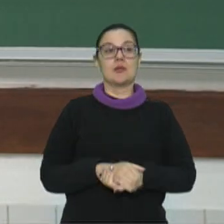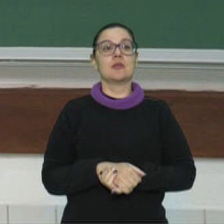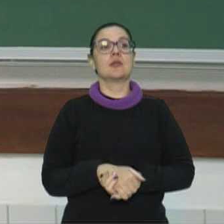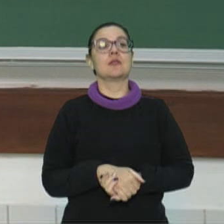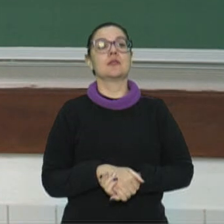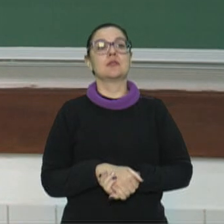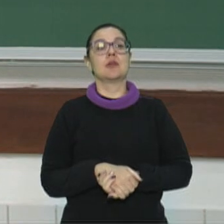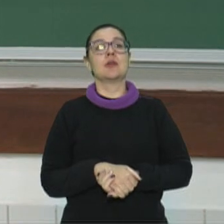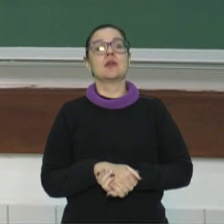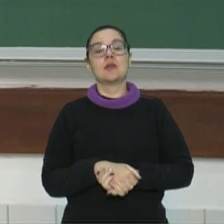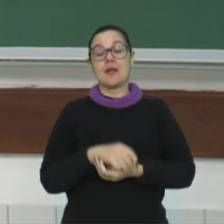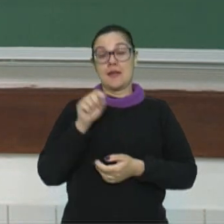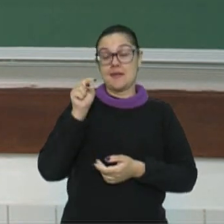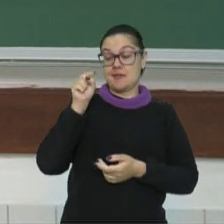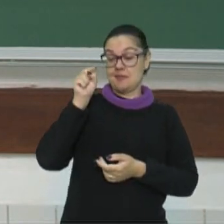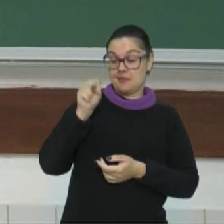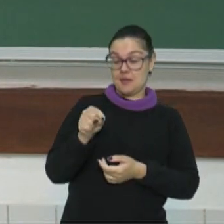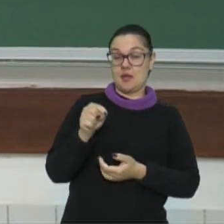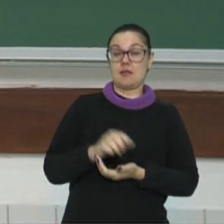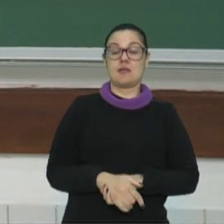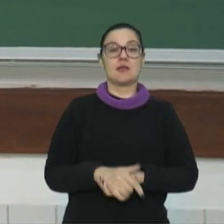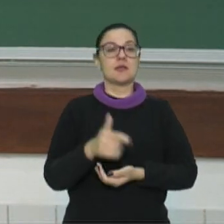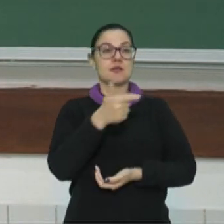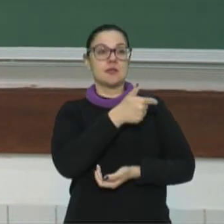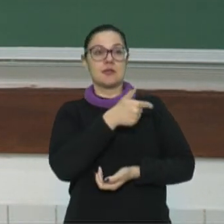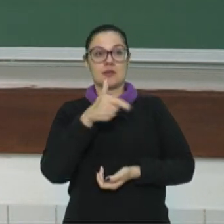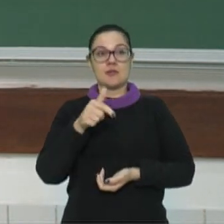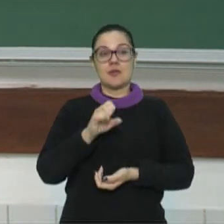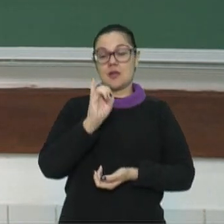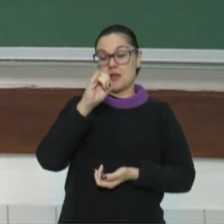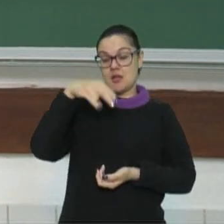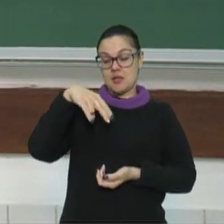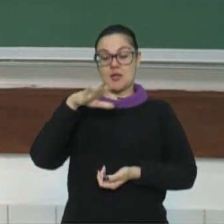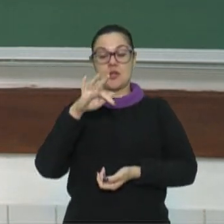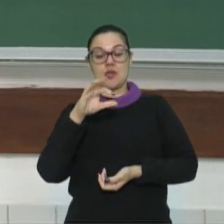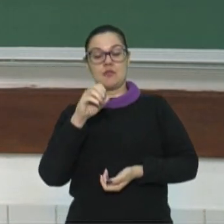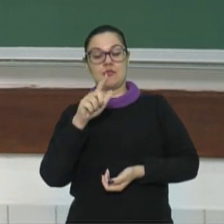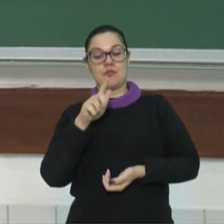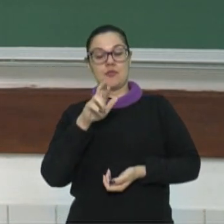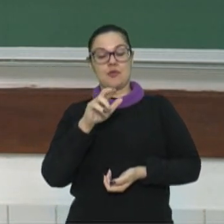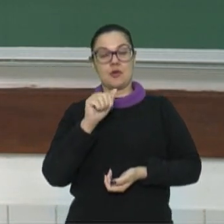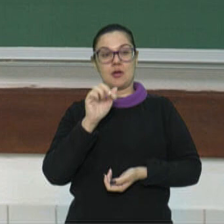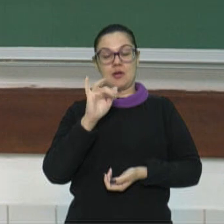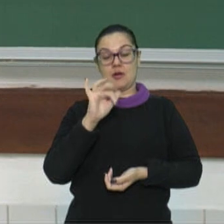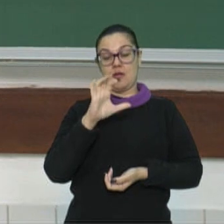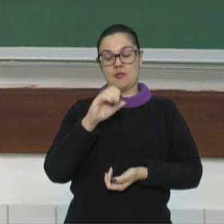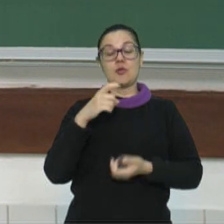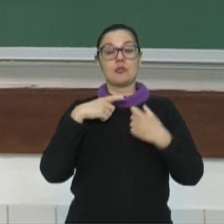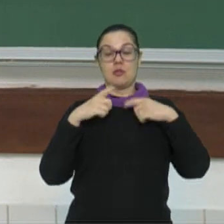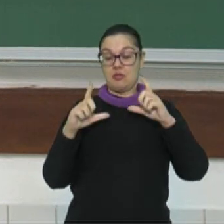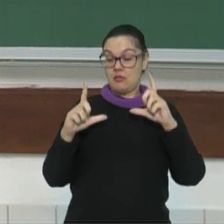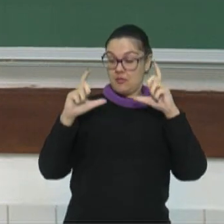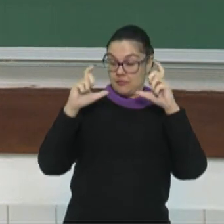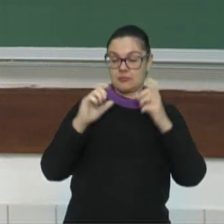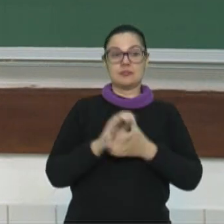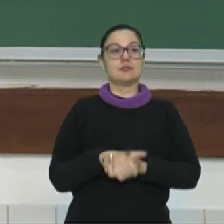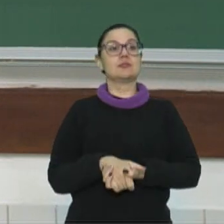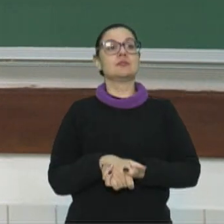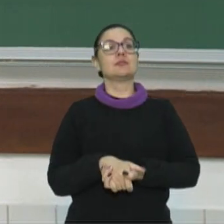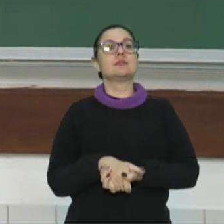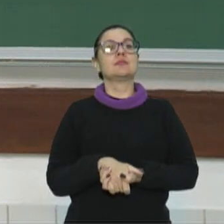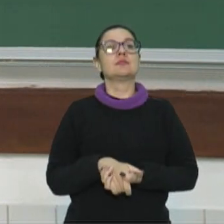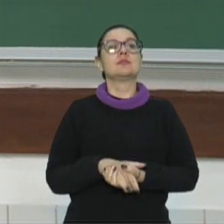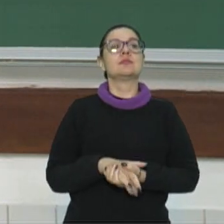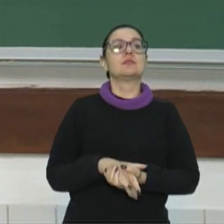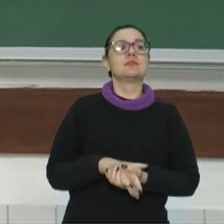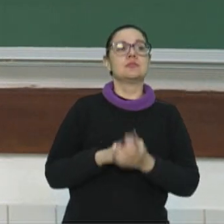de infográfico. Nessa reportagem, nós não temos infográficos, mas temos fotos, Temos uma foto ali. Mas às vezes